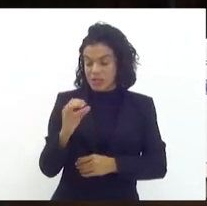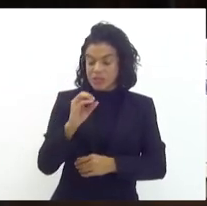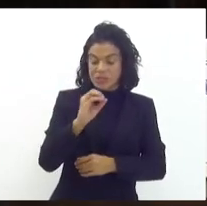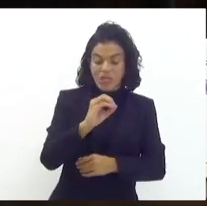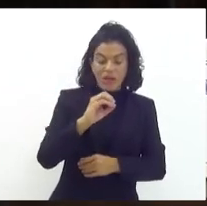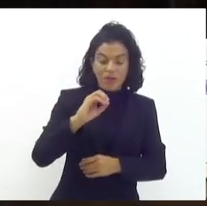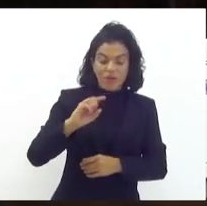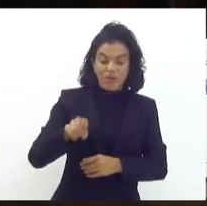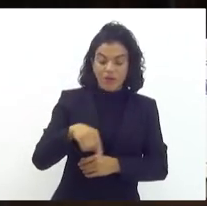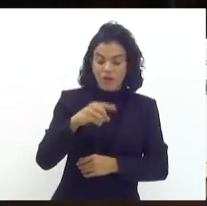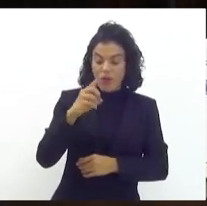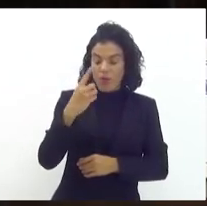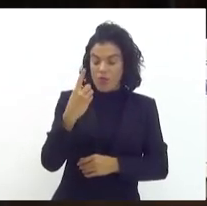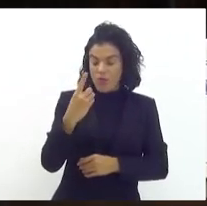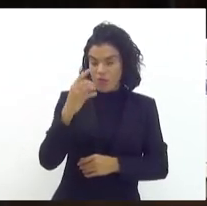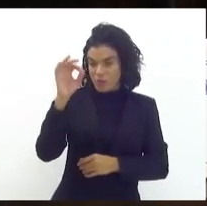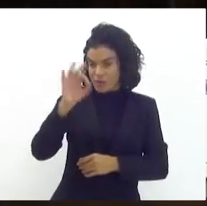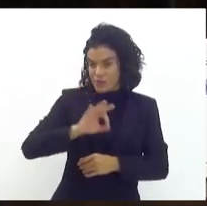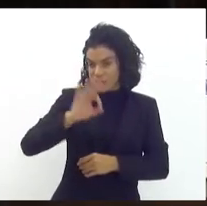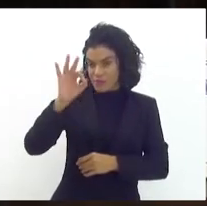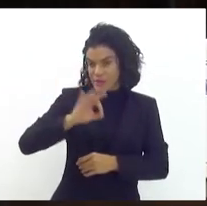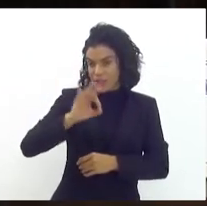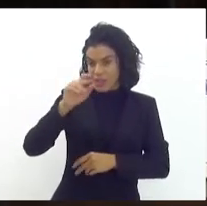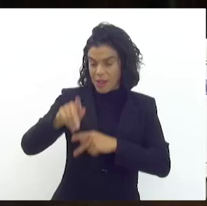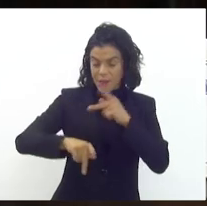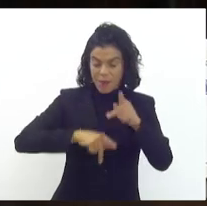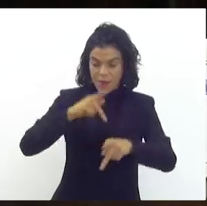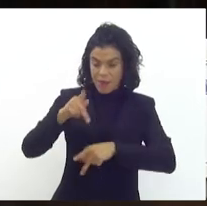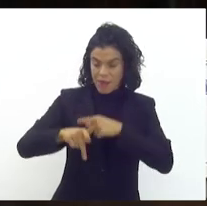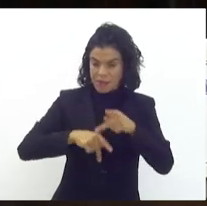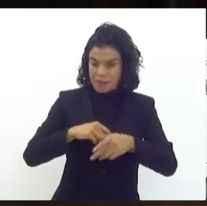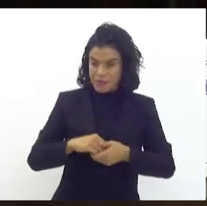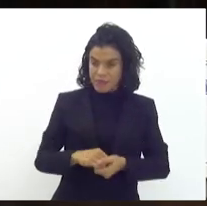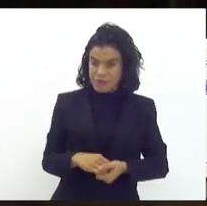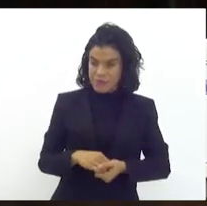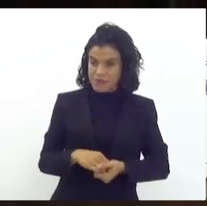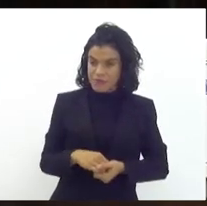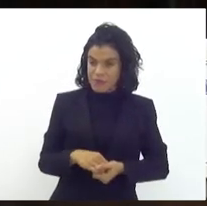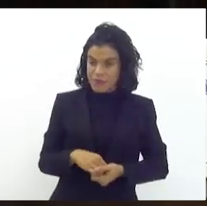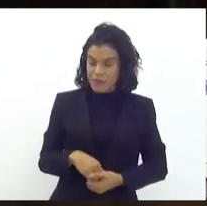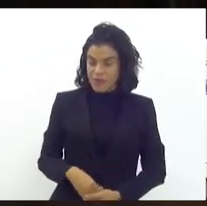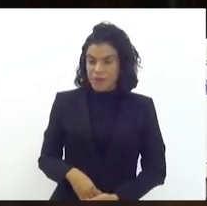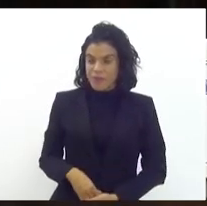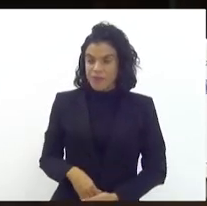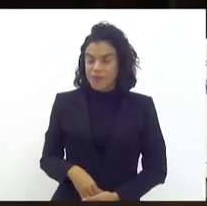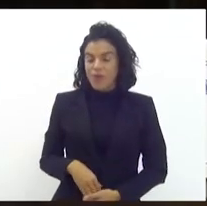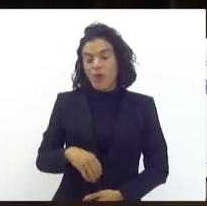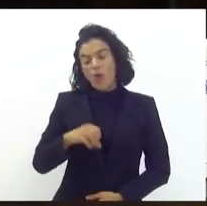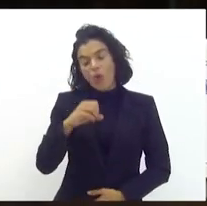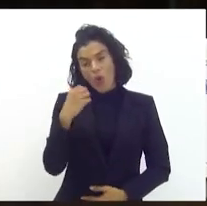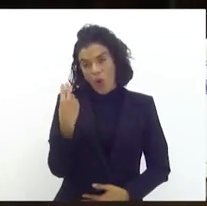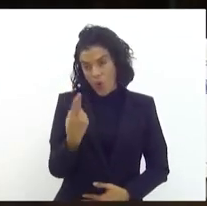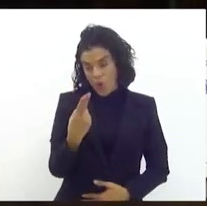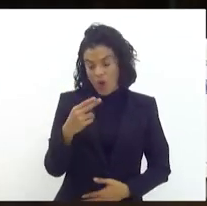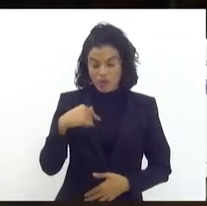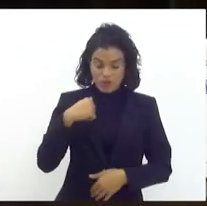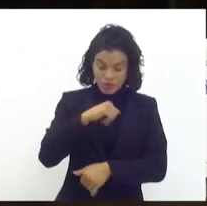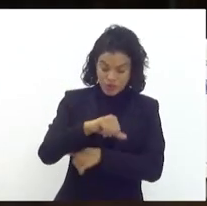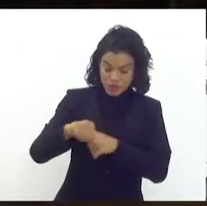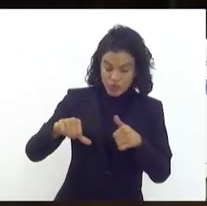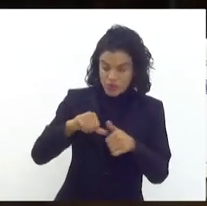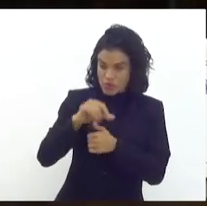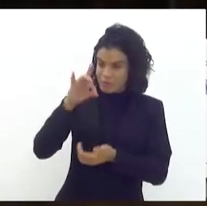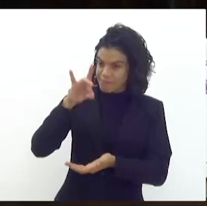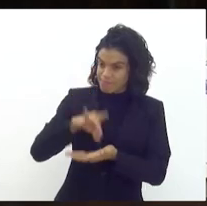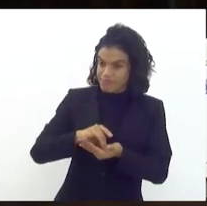0,1% da população a 2.000 e poucas pessoas então ou a gente muda efetivamente